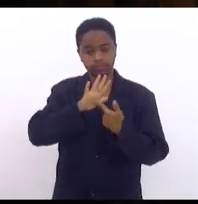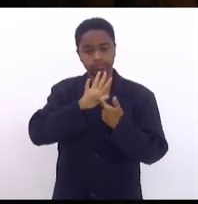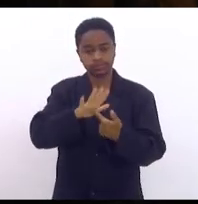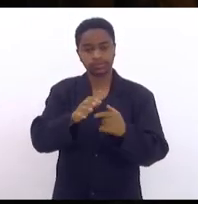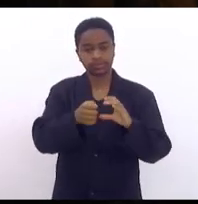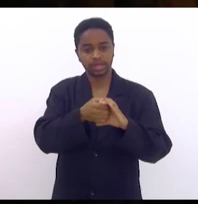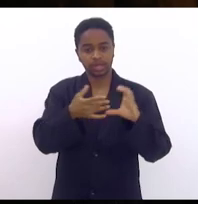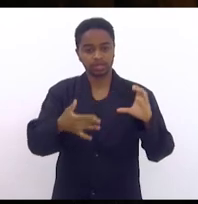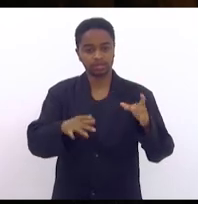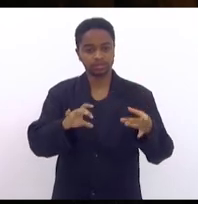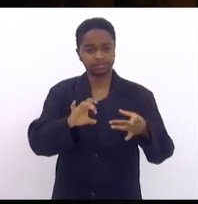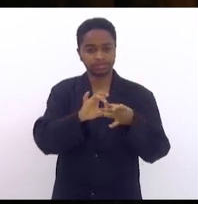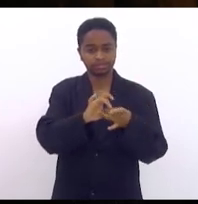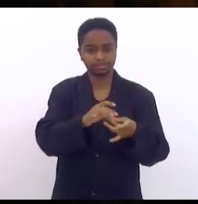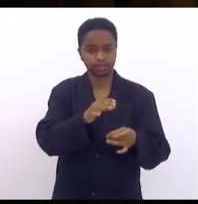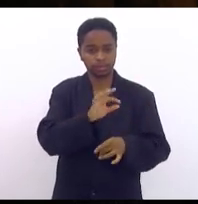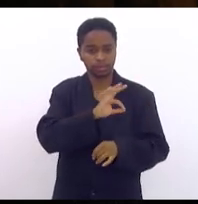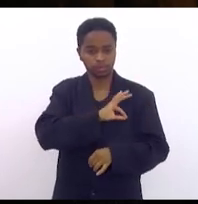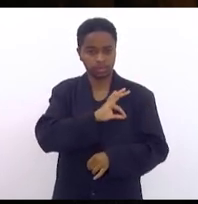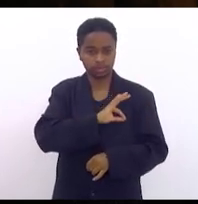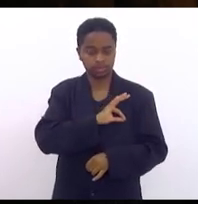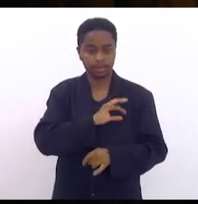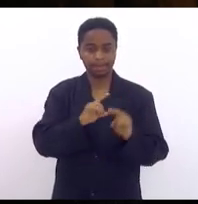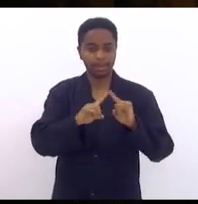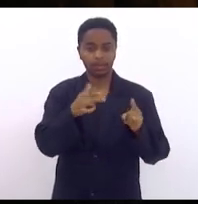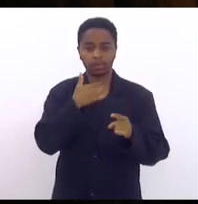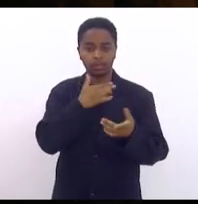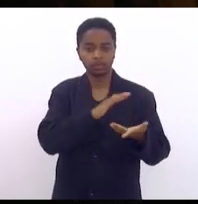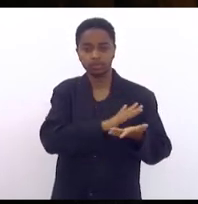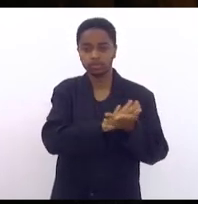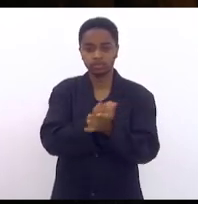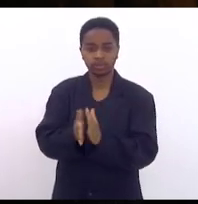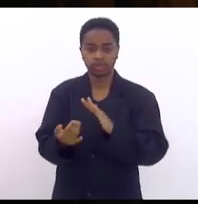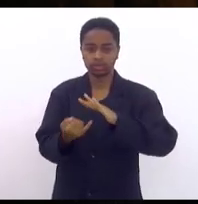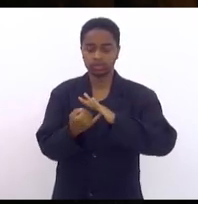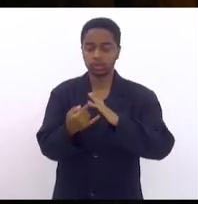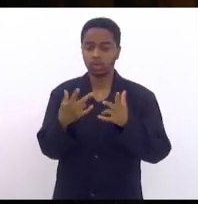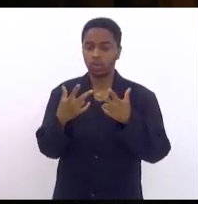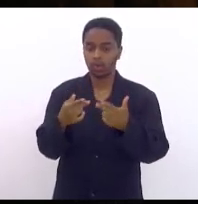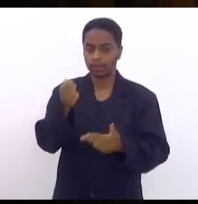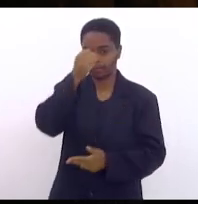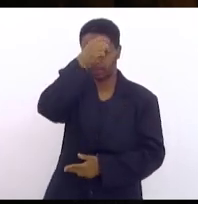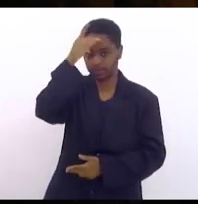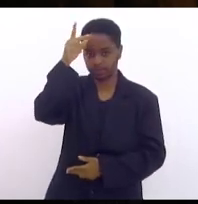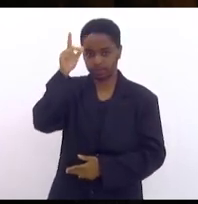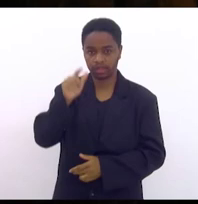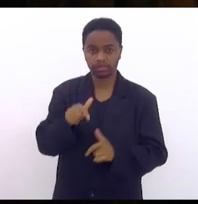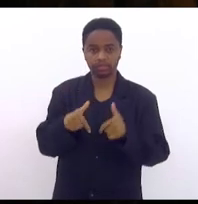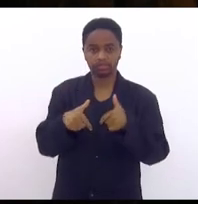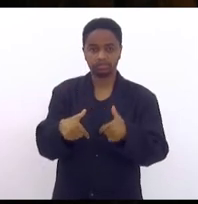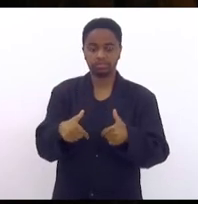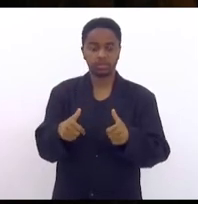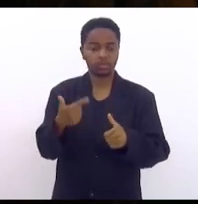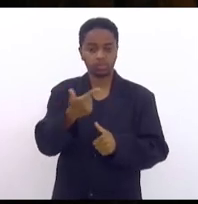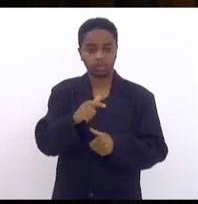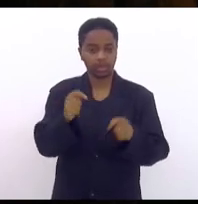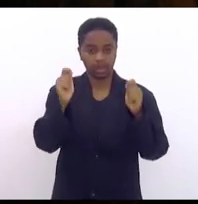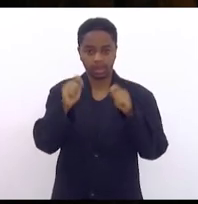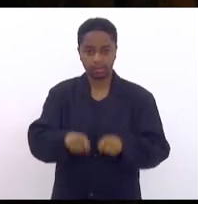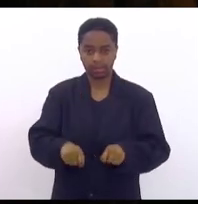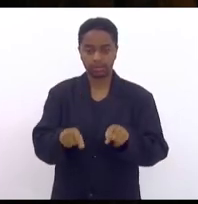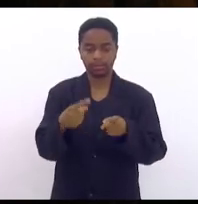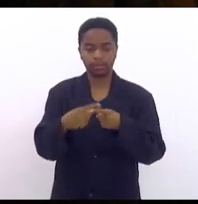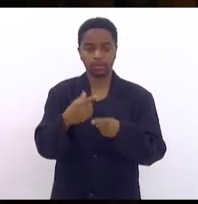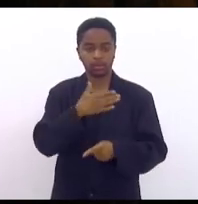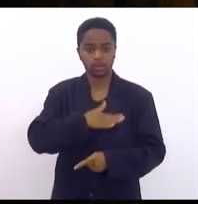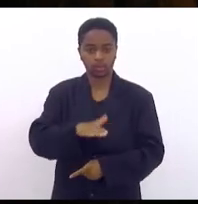Polícia Municipal. Não essa destruição institucional que esse prefeito fanfarrão, incompetente, que não gosta de mulher,